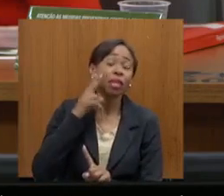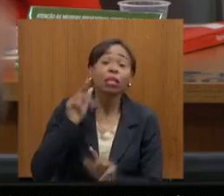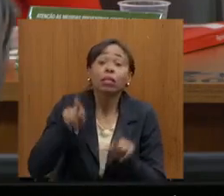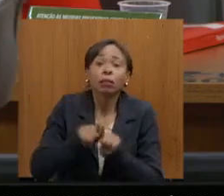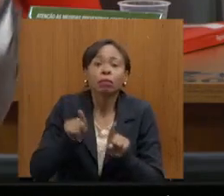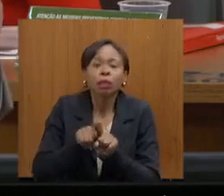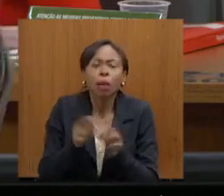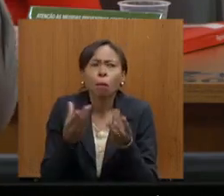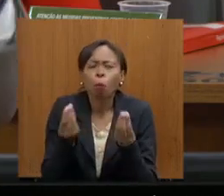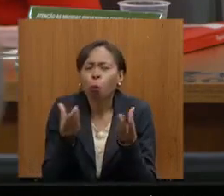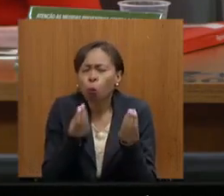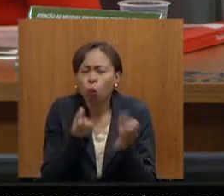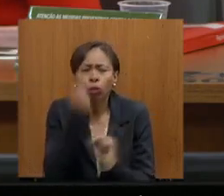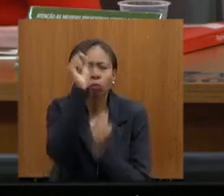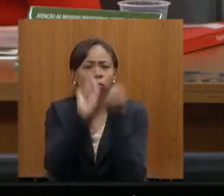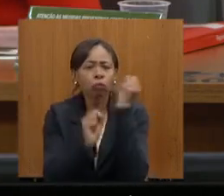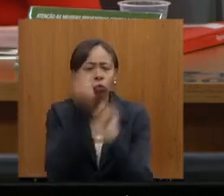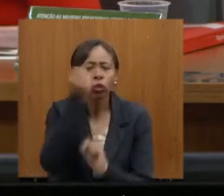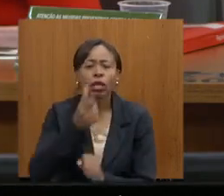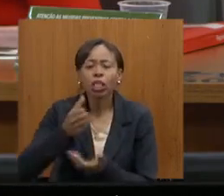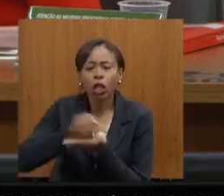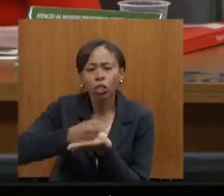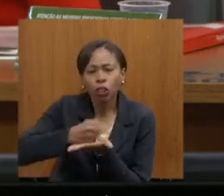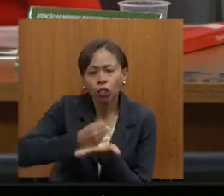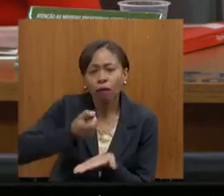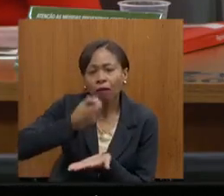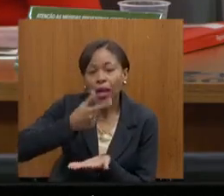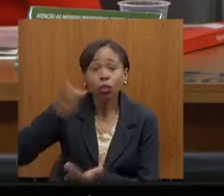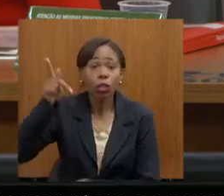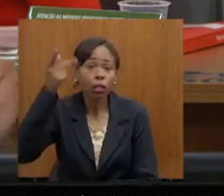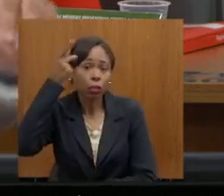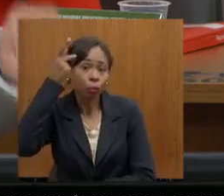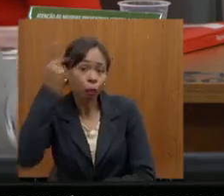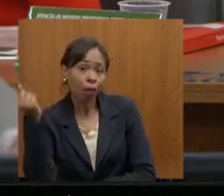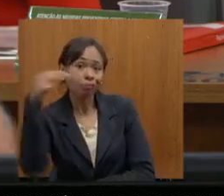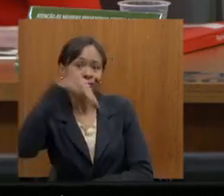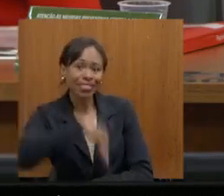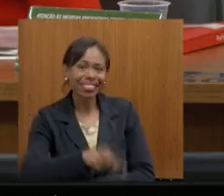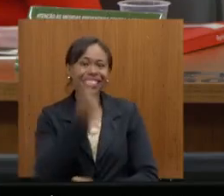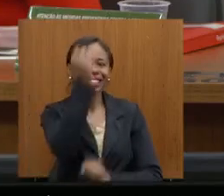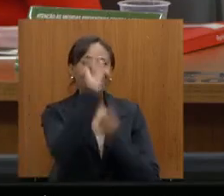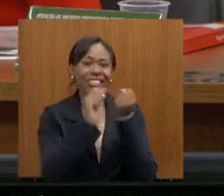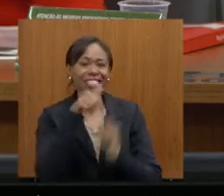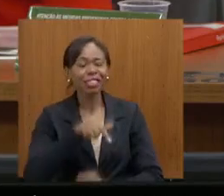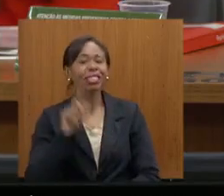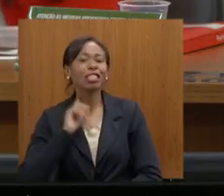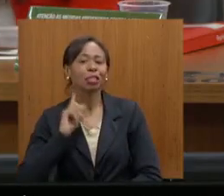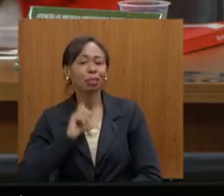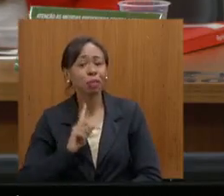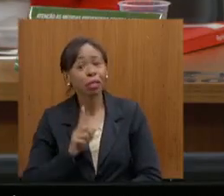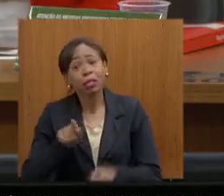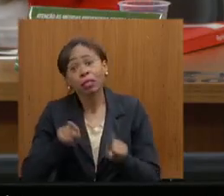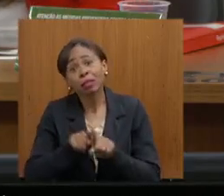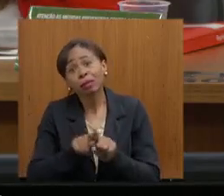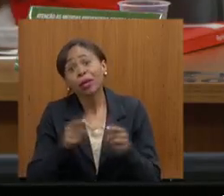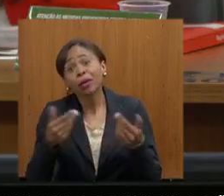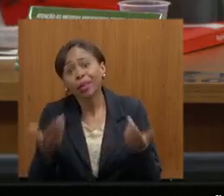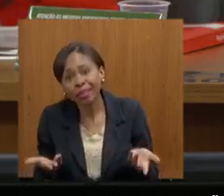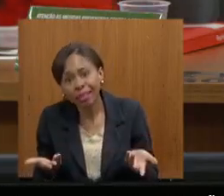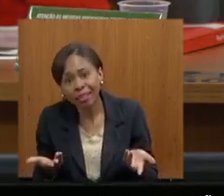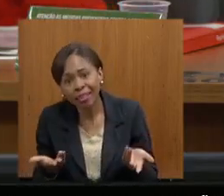farmaco também algumas saindo de São Paulo e vindo para Minas Gerais quando trazem indústria de fábrica de strass também